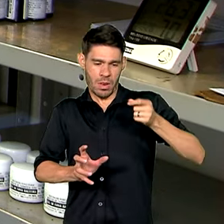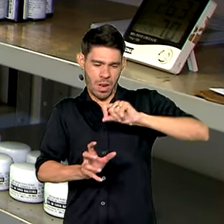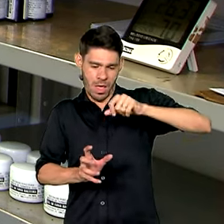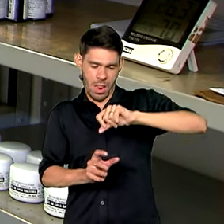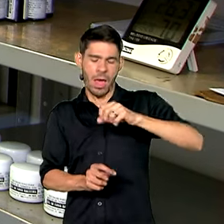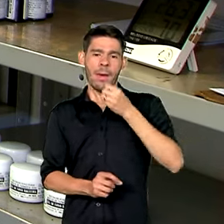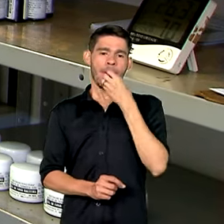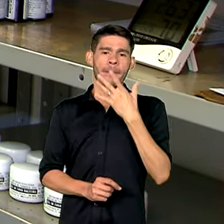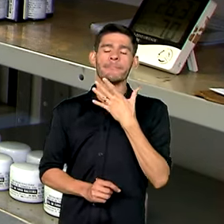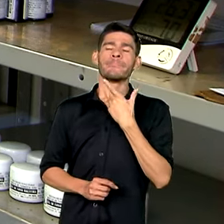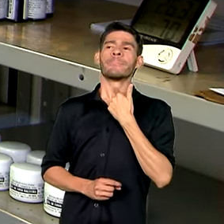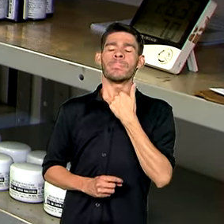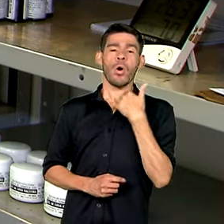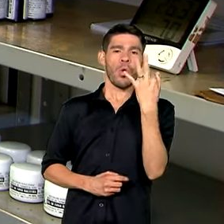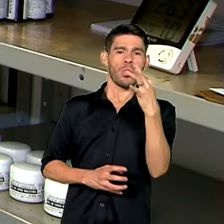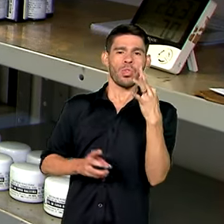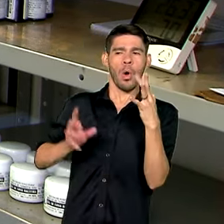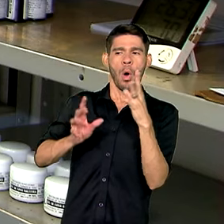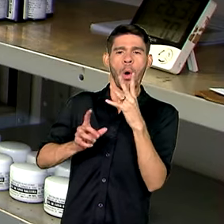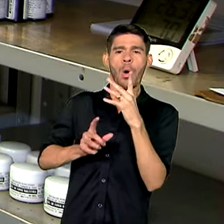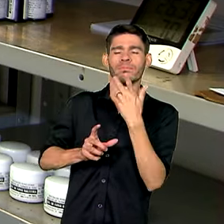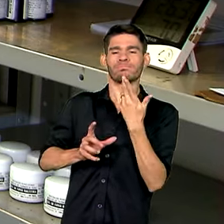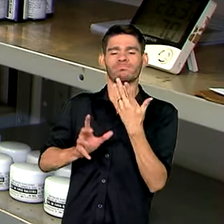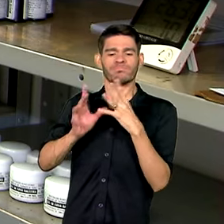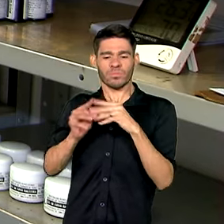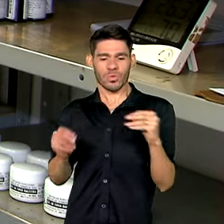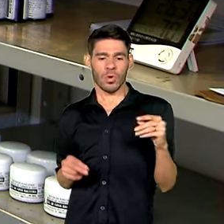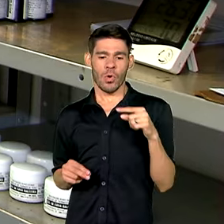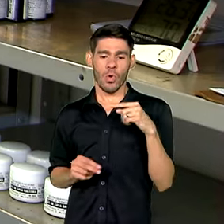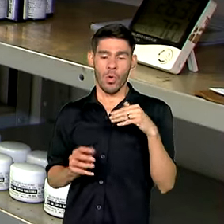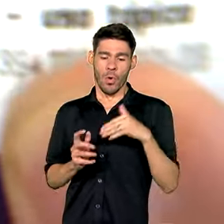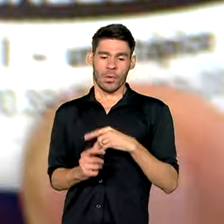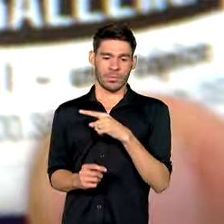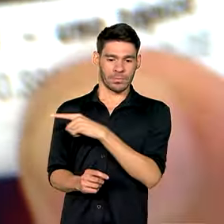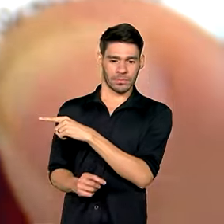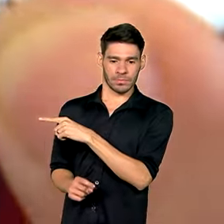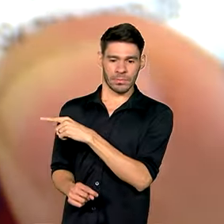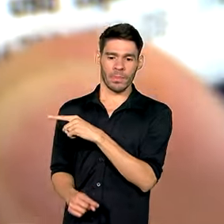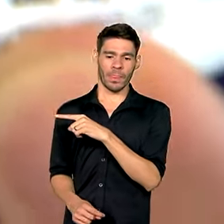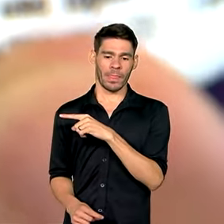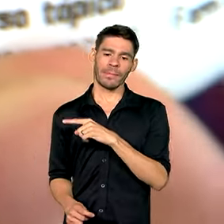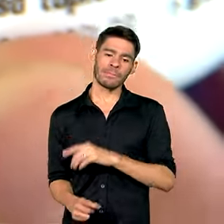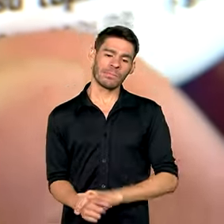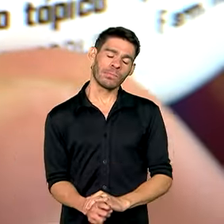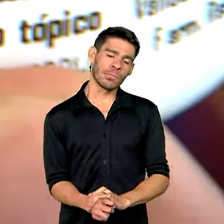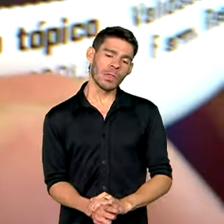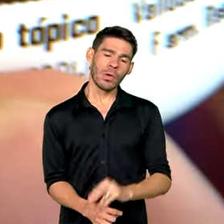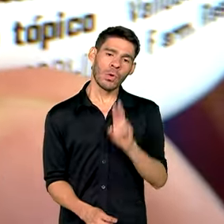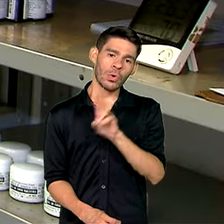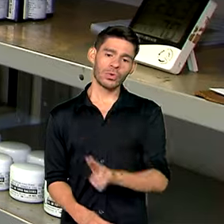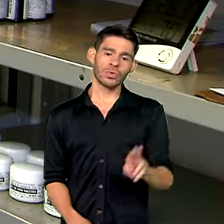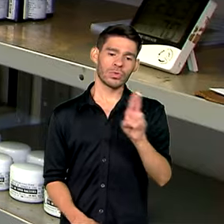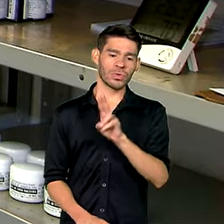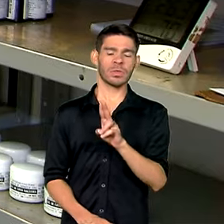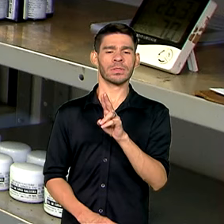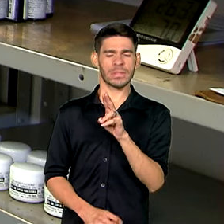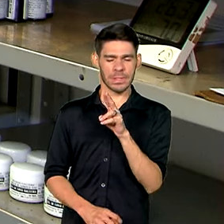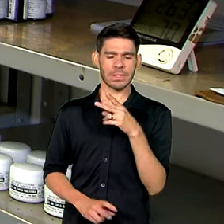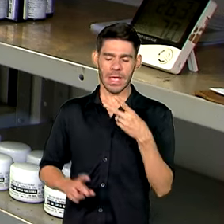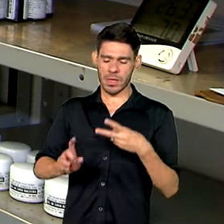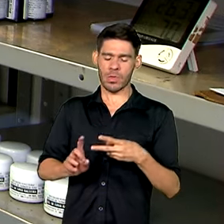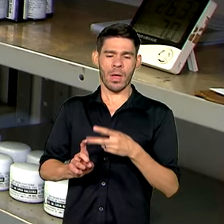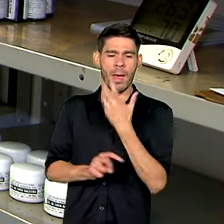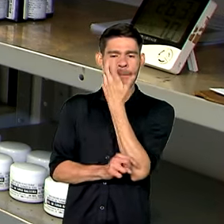e dores na garganta. Já esse último é um gel, o gel de erva baleeira. Ele é de uso tópico, extraído